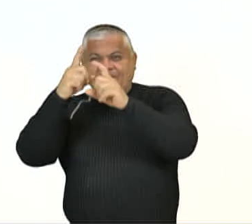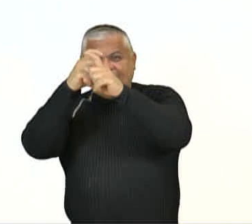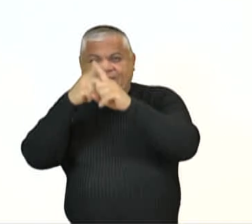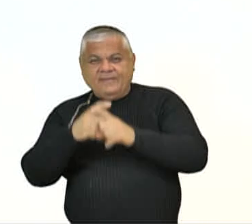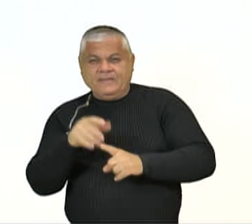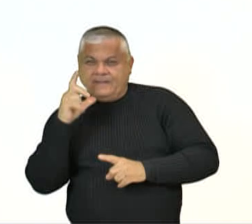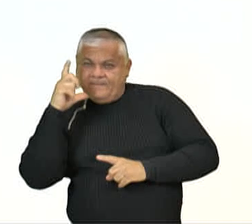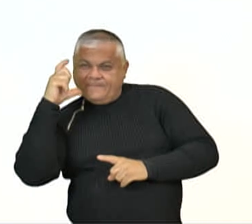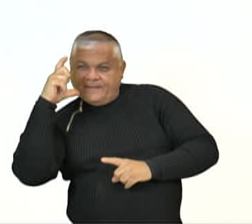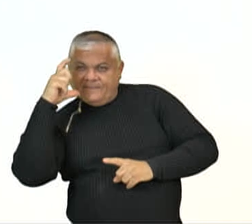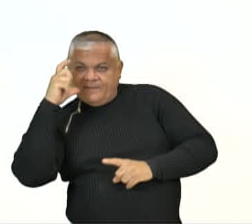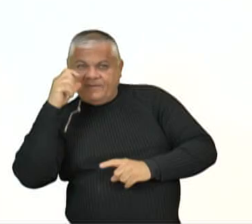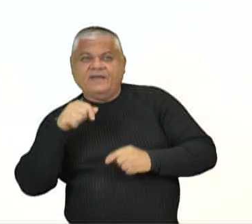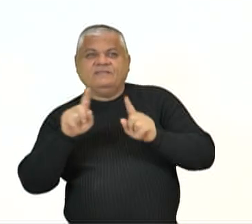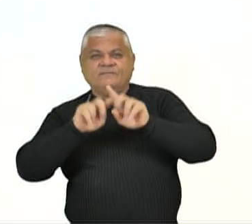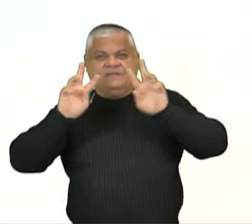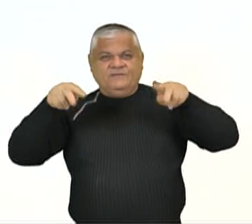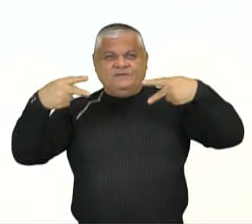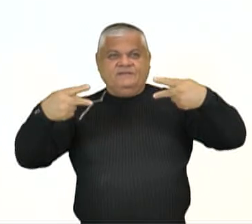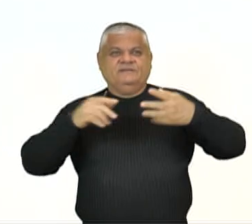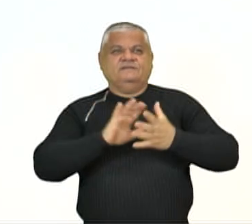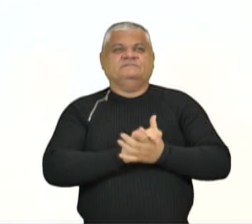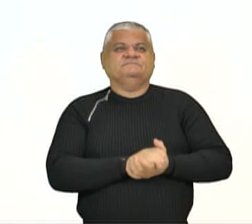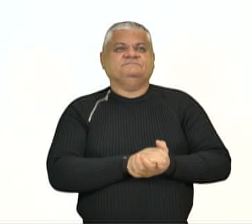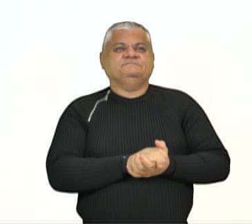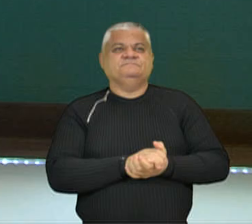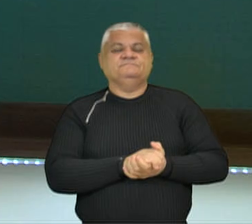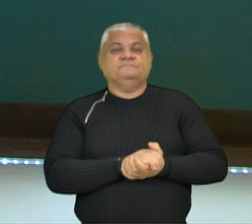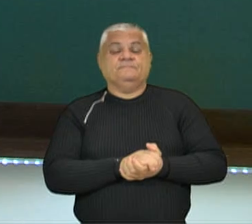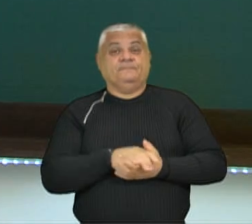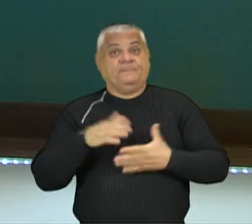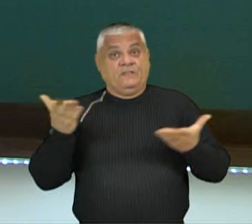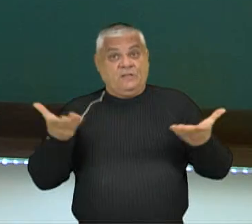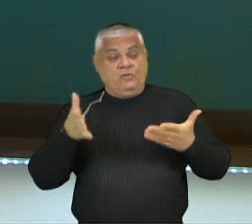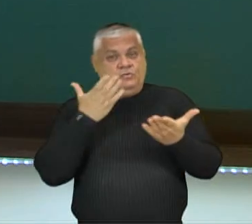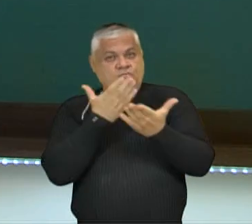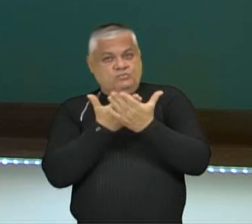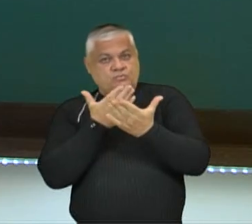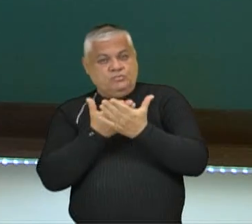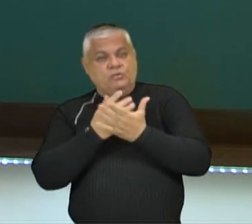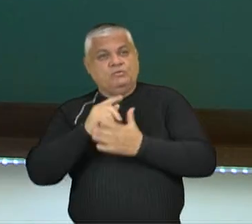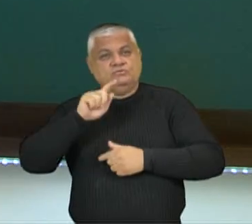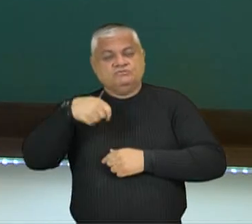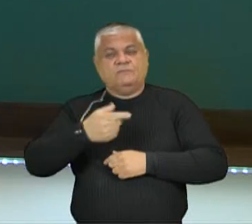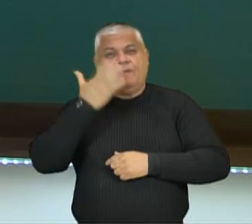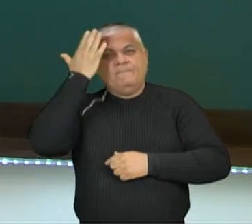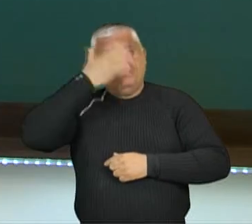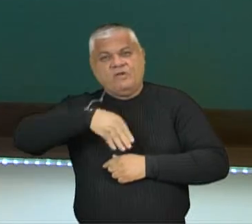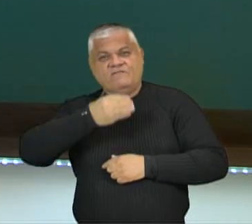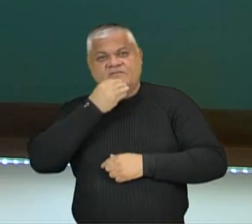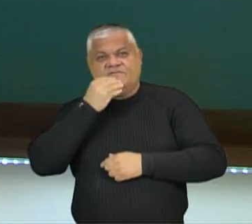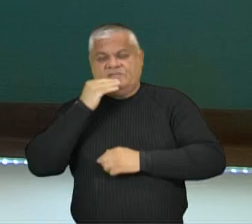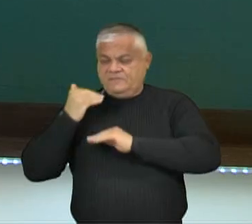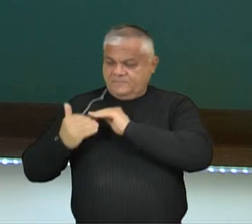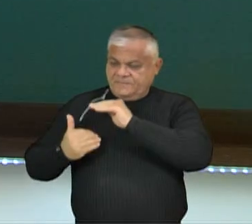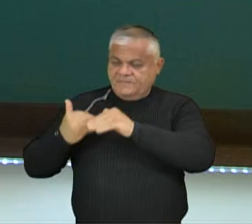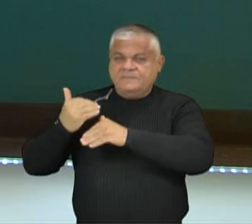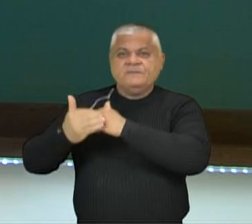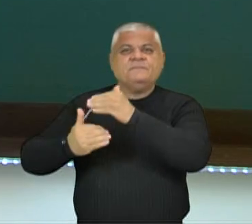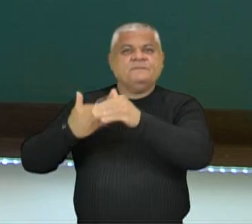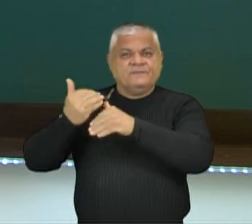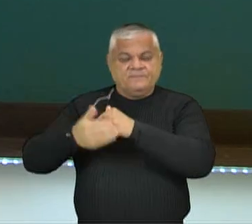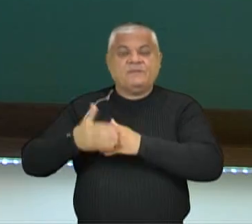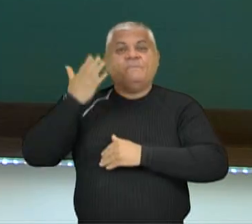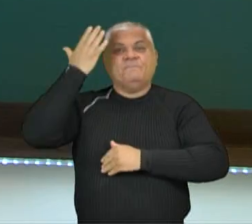também pelo link disponível aqui. Então hoje a gente conheceu um pouquinho sobre as evidências da evolução, que são registros